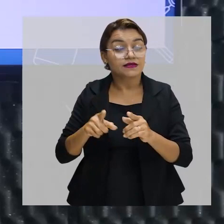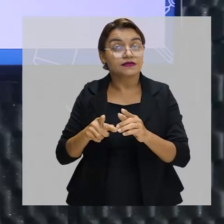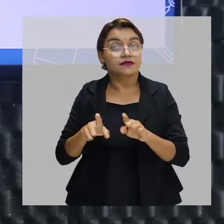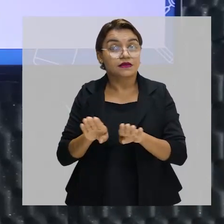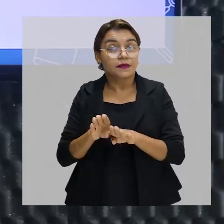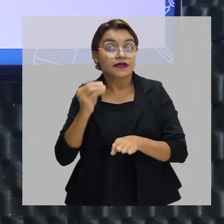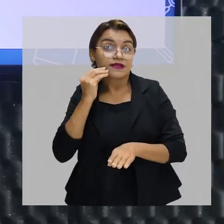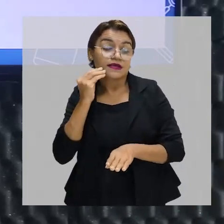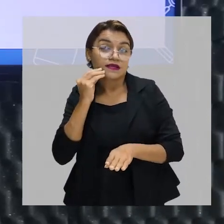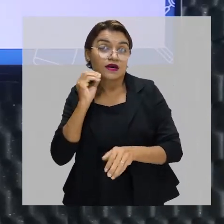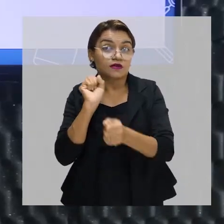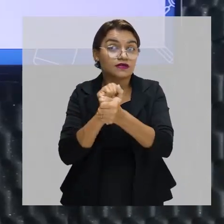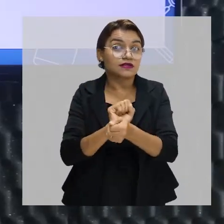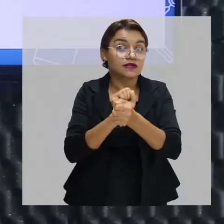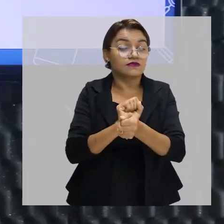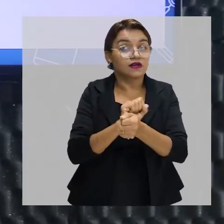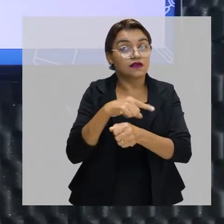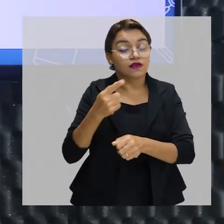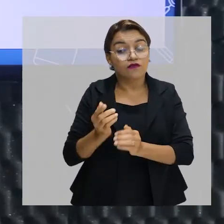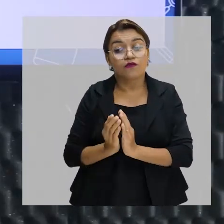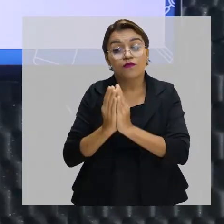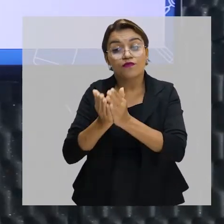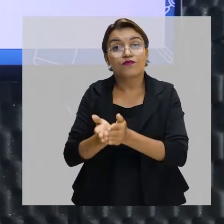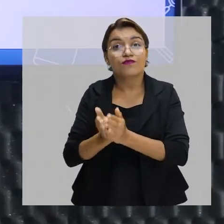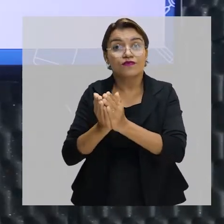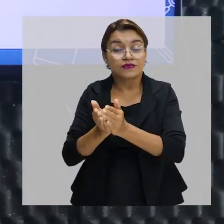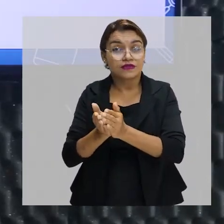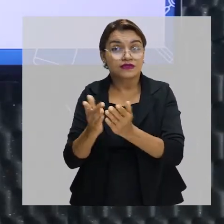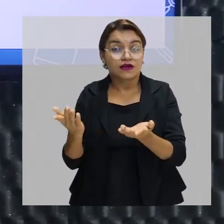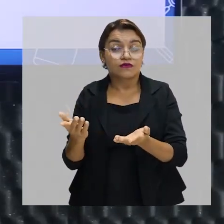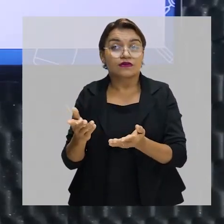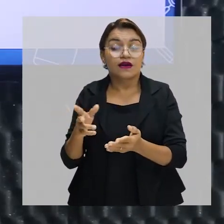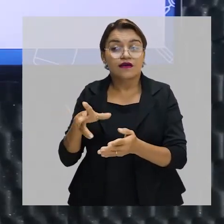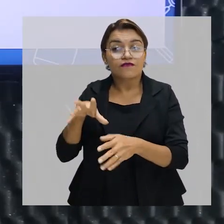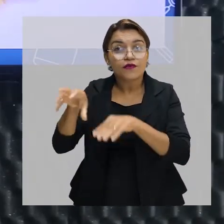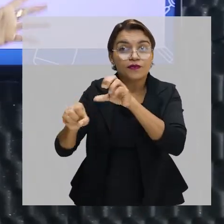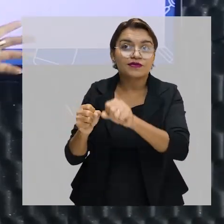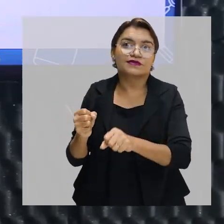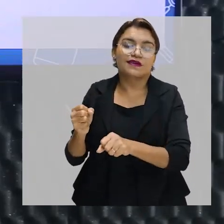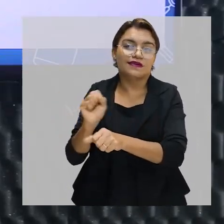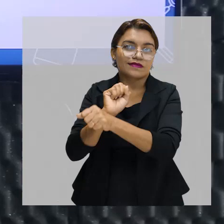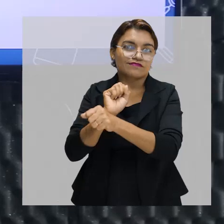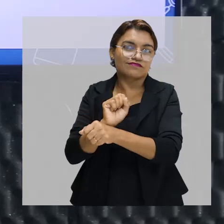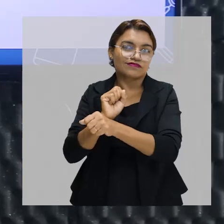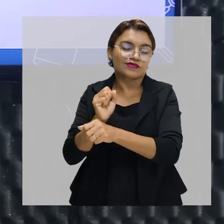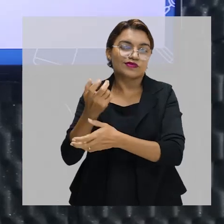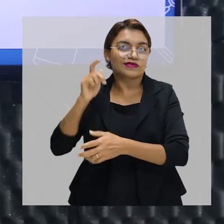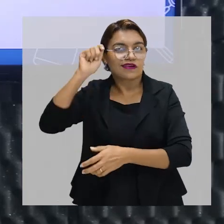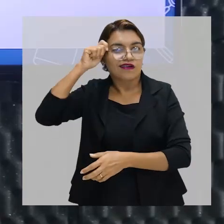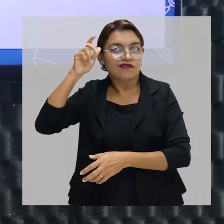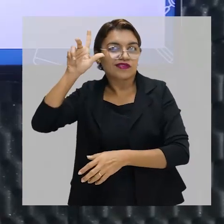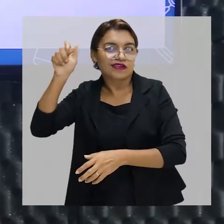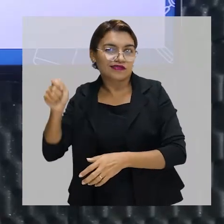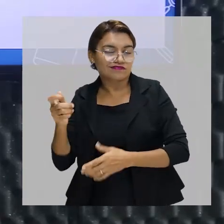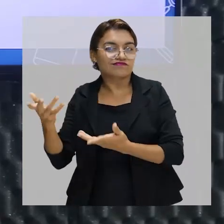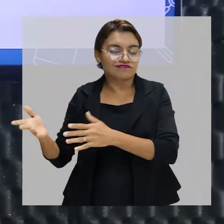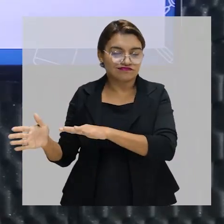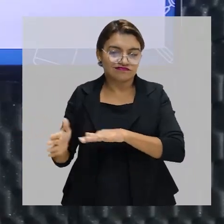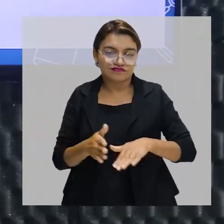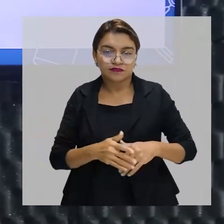certo, foram atrás dos africanos. Tá certo? Manifestações culturais são forma de expressão dos